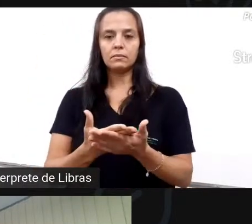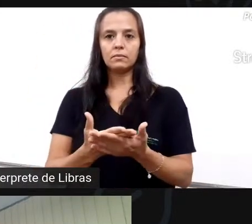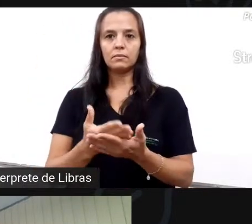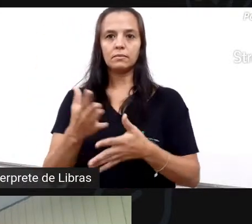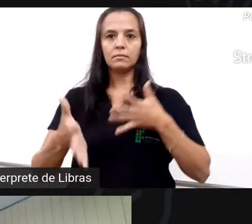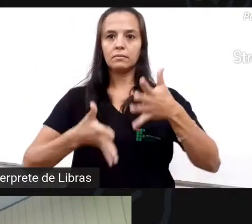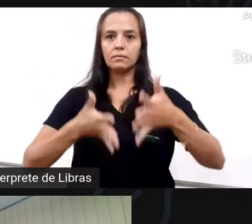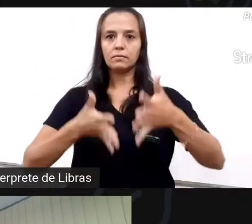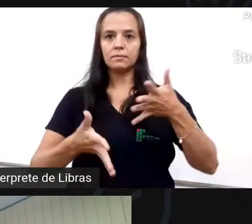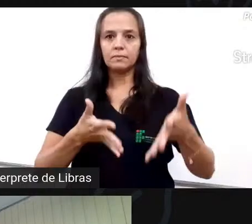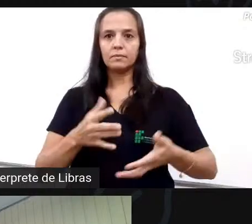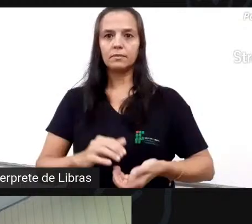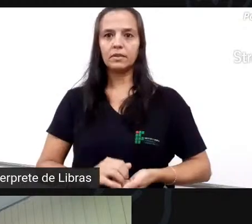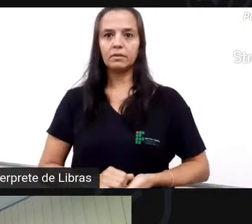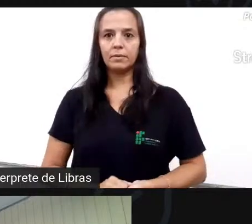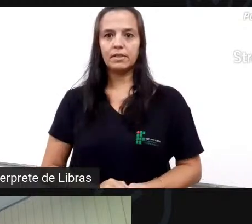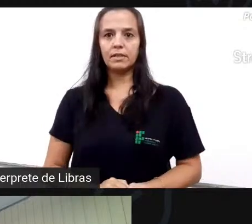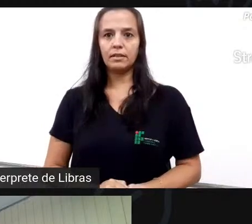de sinais.